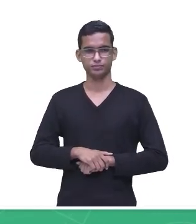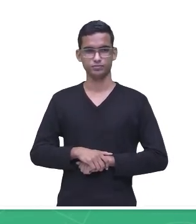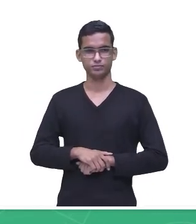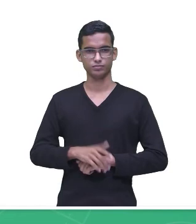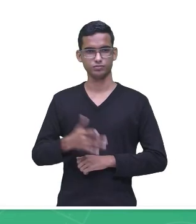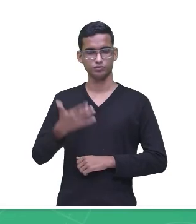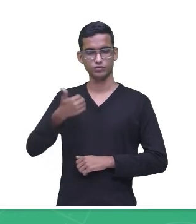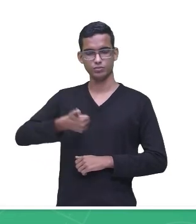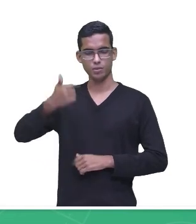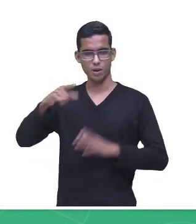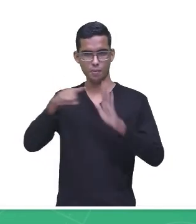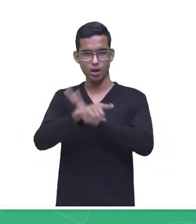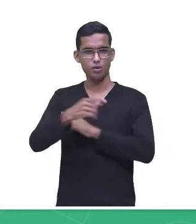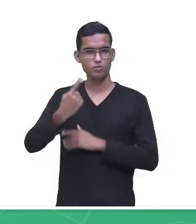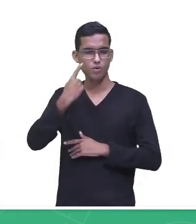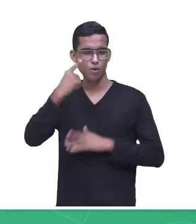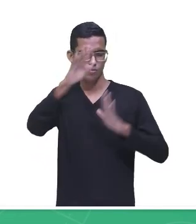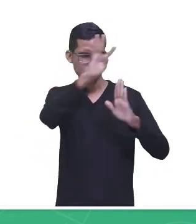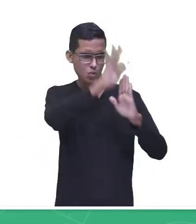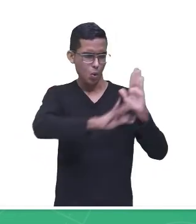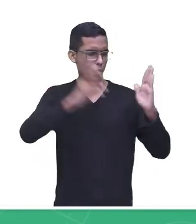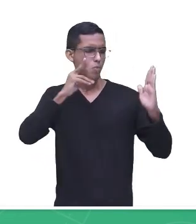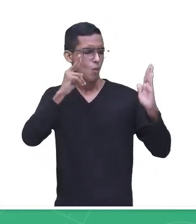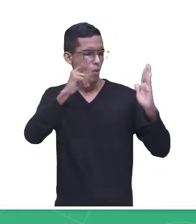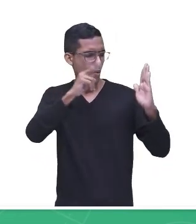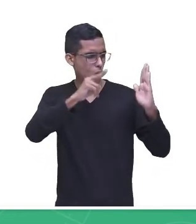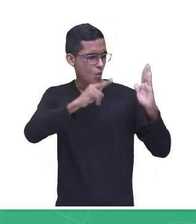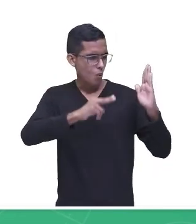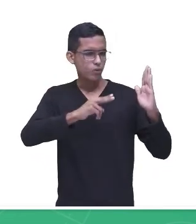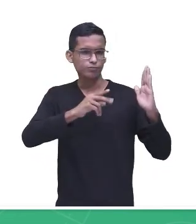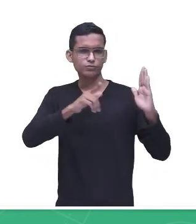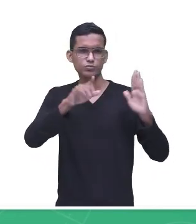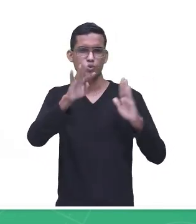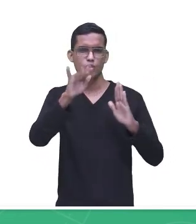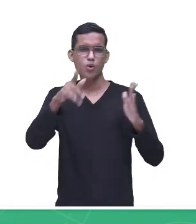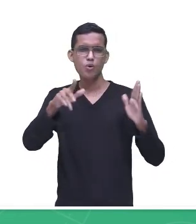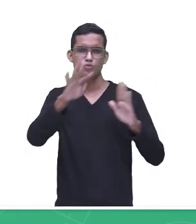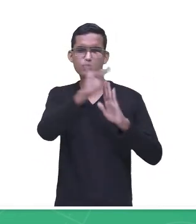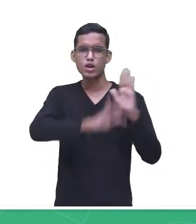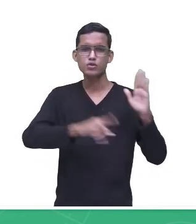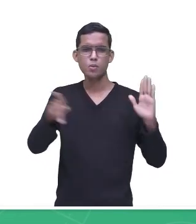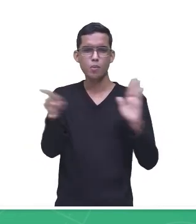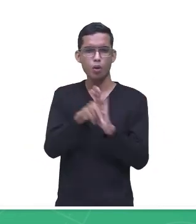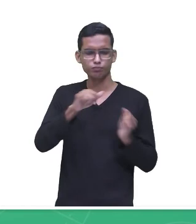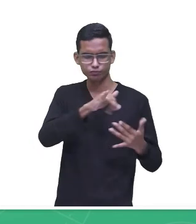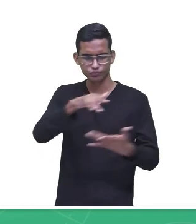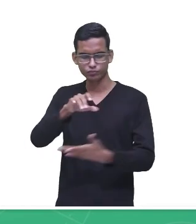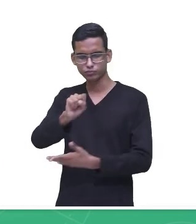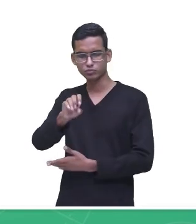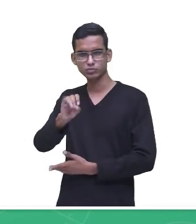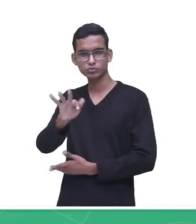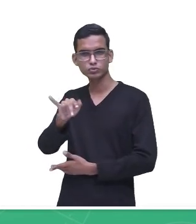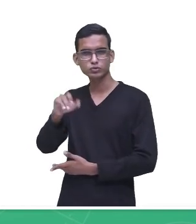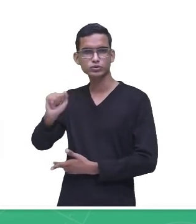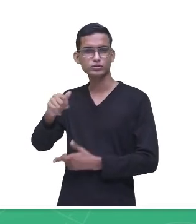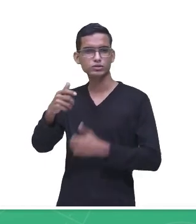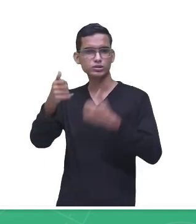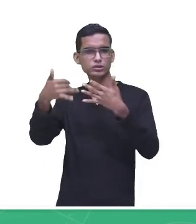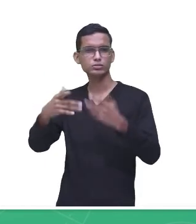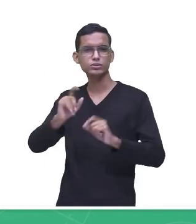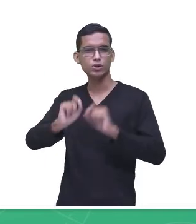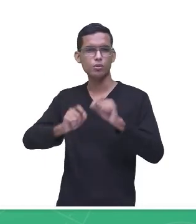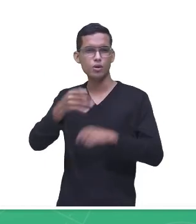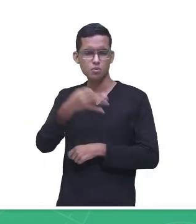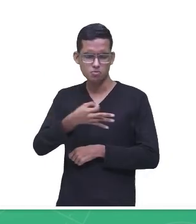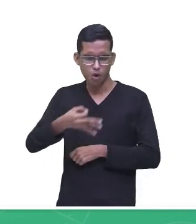atentamente o texto e aí vem um texto do Mundo de Sofia, né? Que fala sobre uns bichinhos microscópicos que vivem